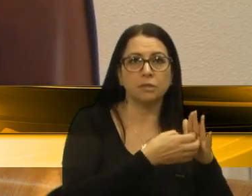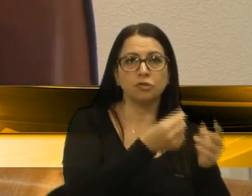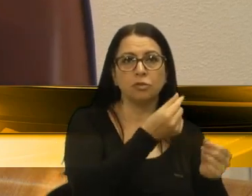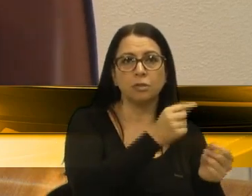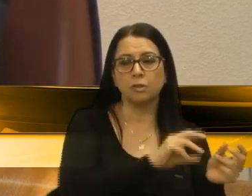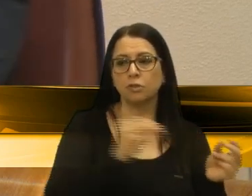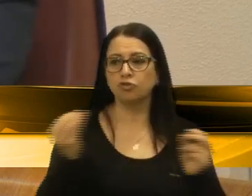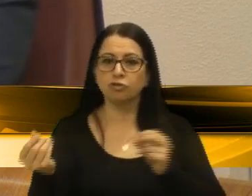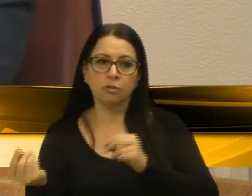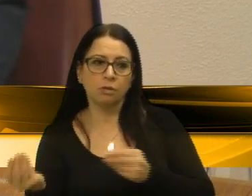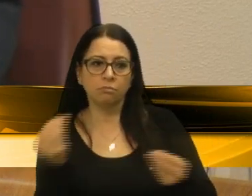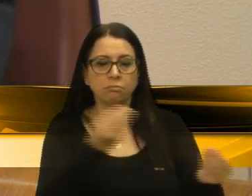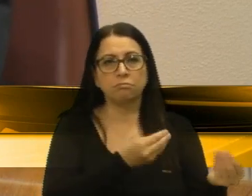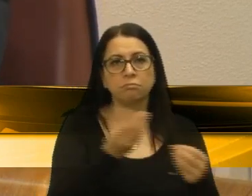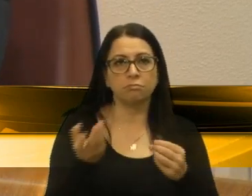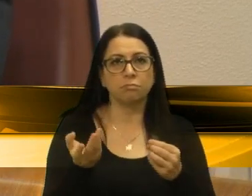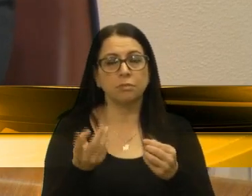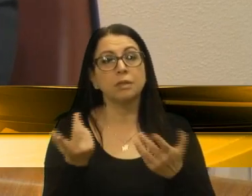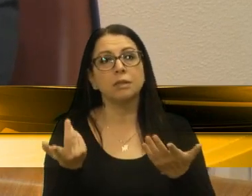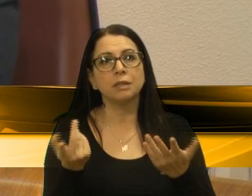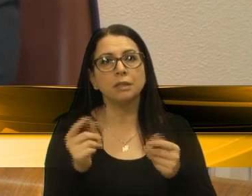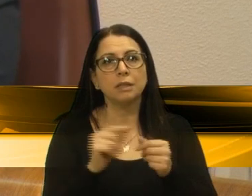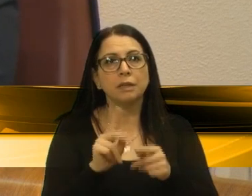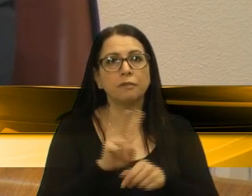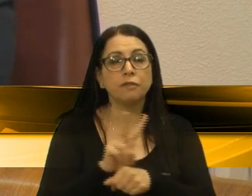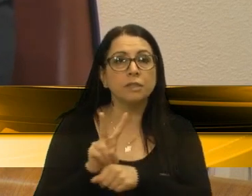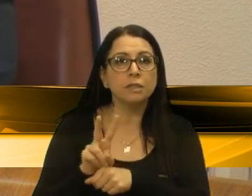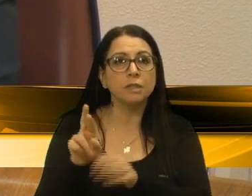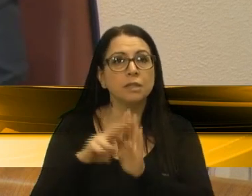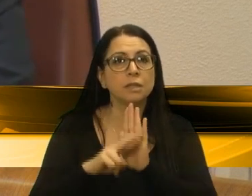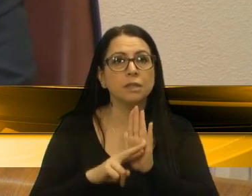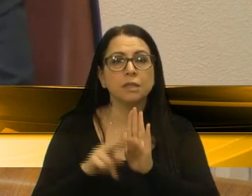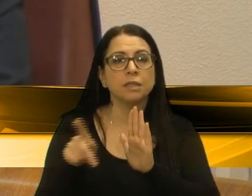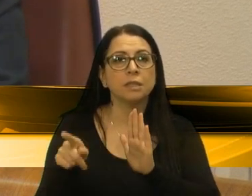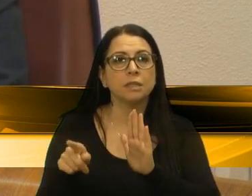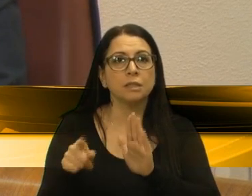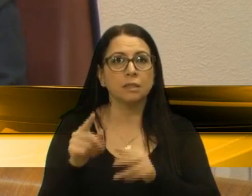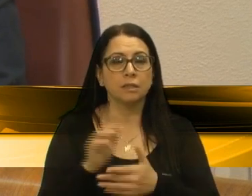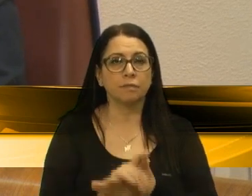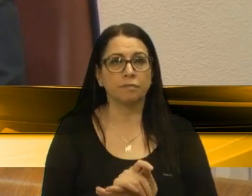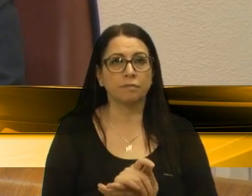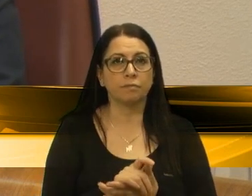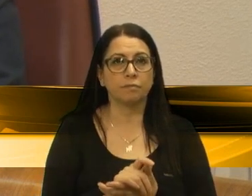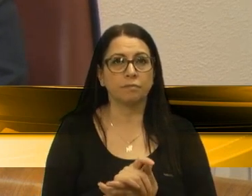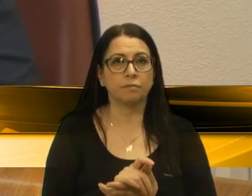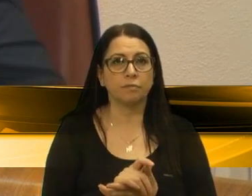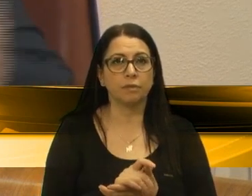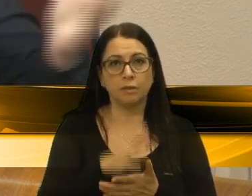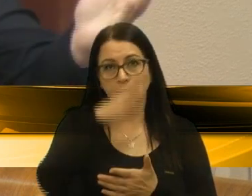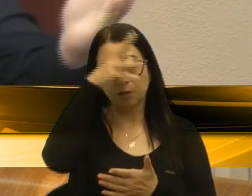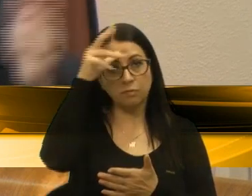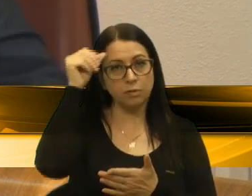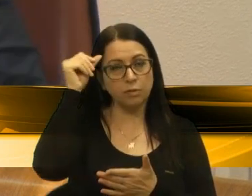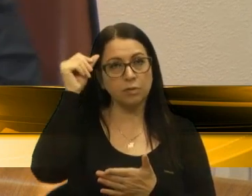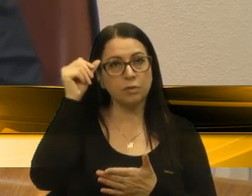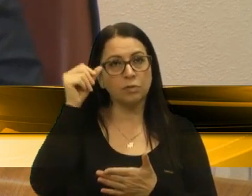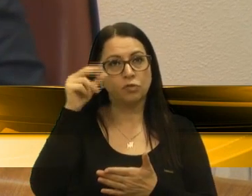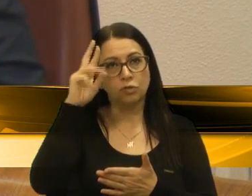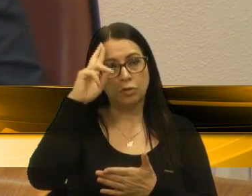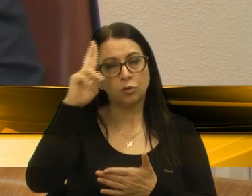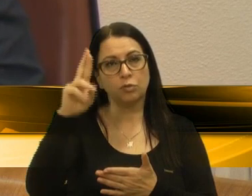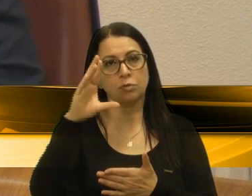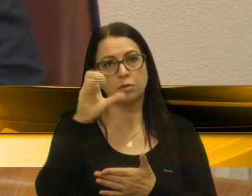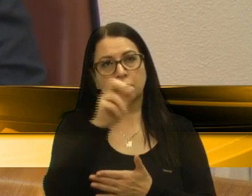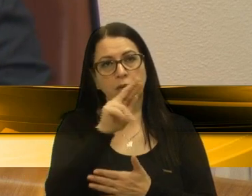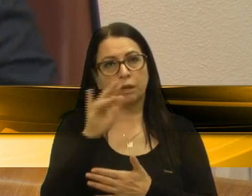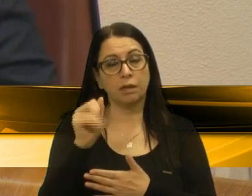para uma, ora outra empresa dá dinheiro para outra. Quem fiscaliza e regra isso? Quem fiscaliza e regra isso é o poder público. São os diretores de carreira